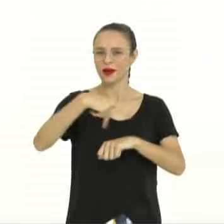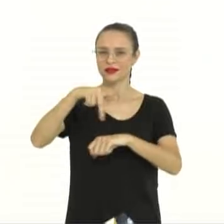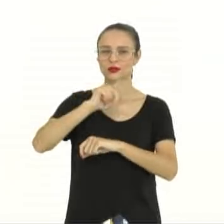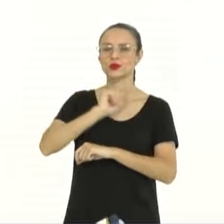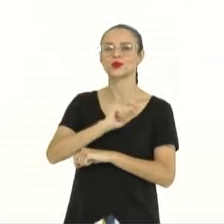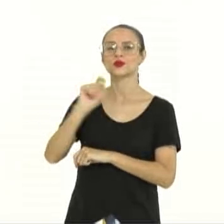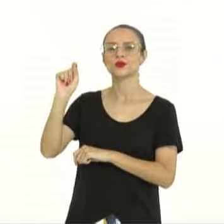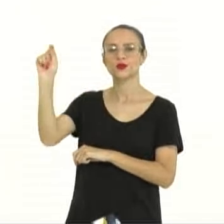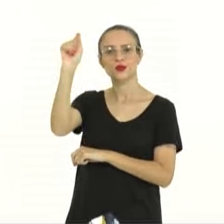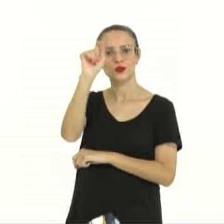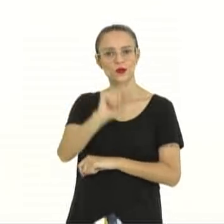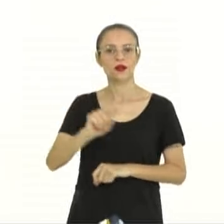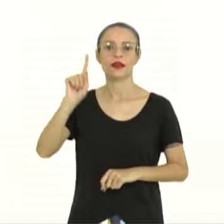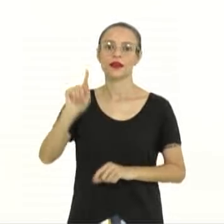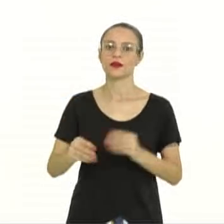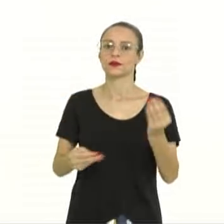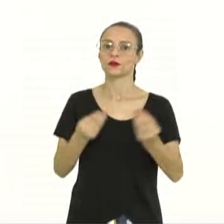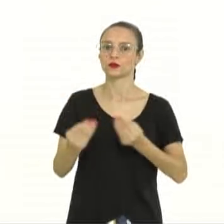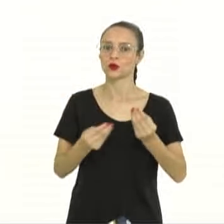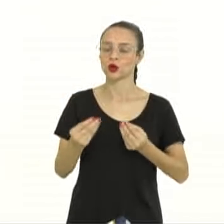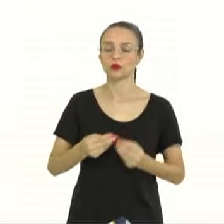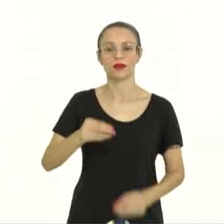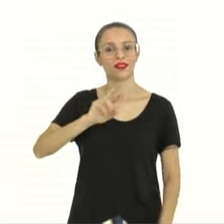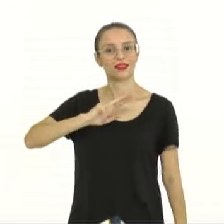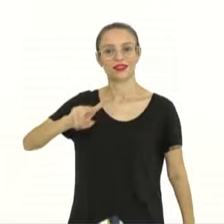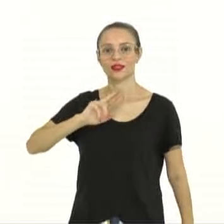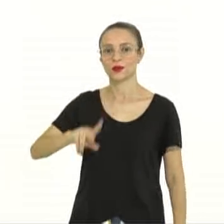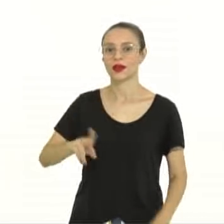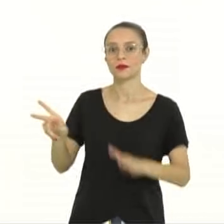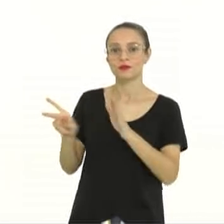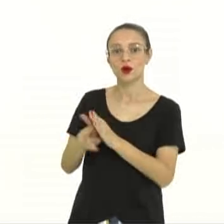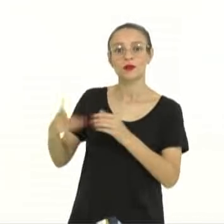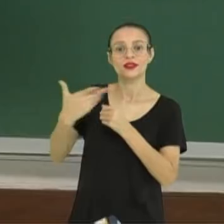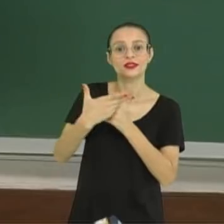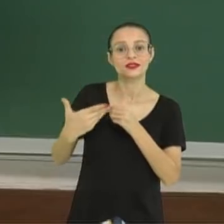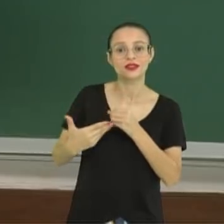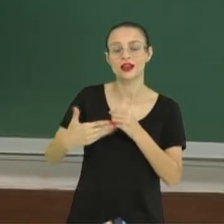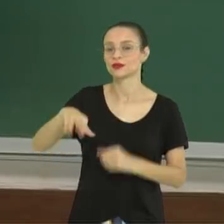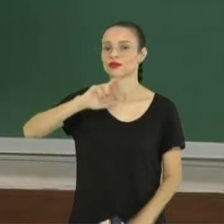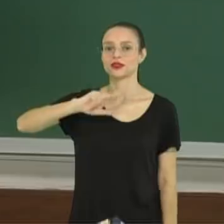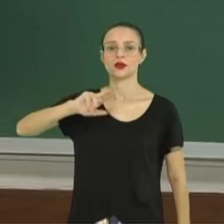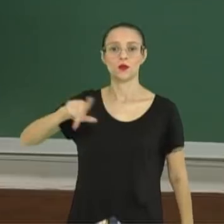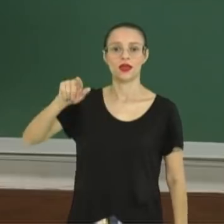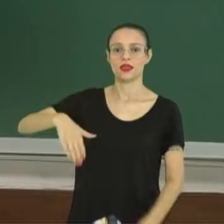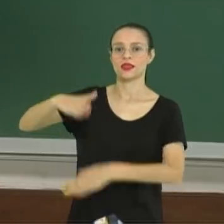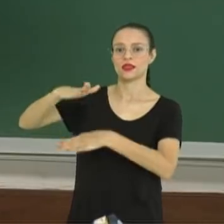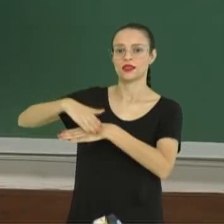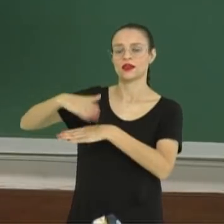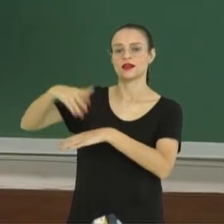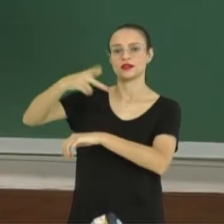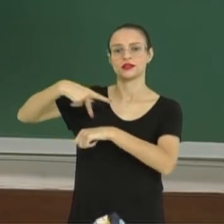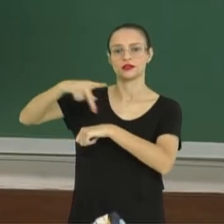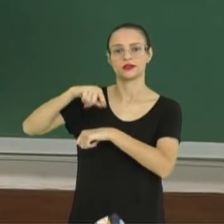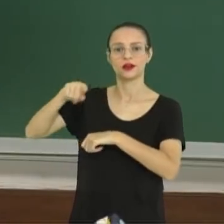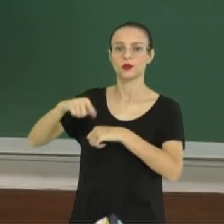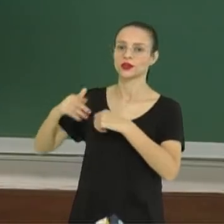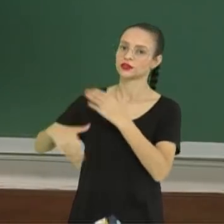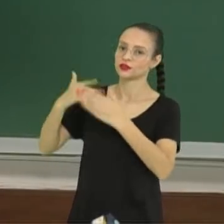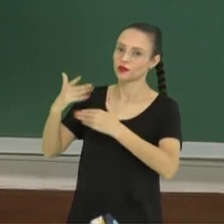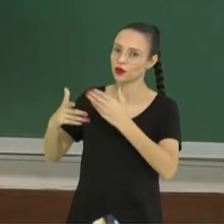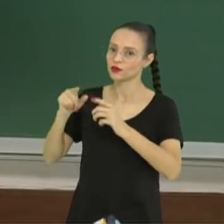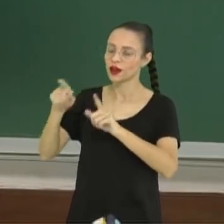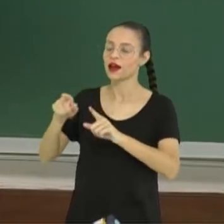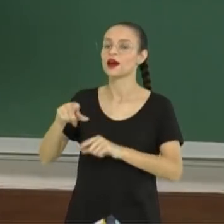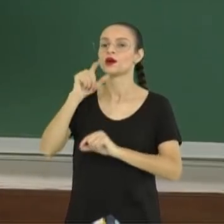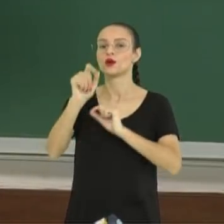agora, ela é feita não por atores estatais, não é o Estado, não é a própria nação que desenvolve essas relações.